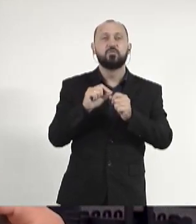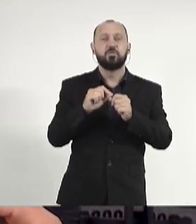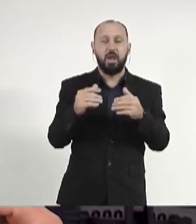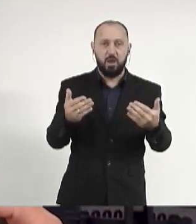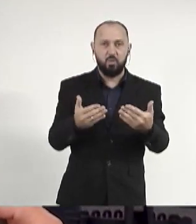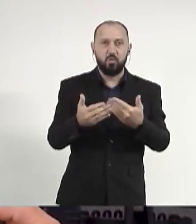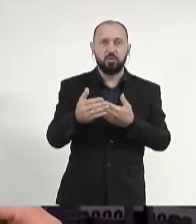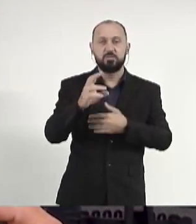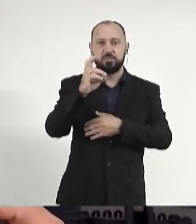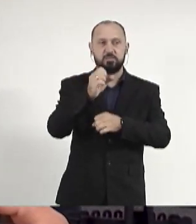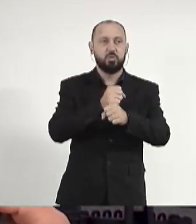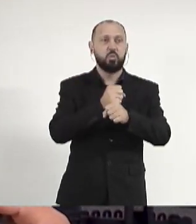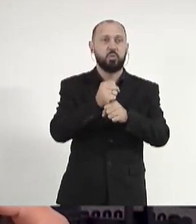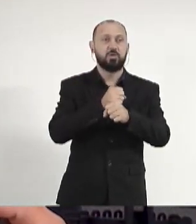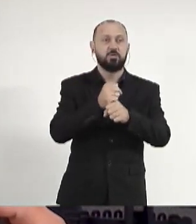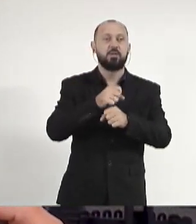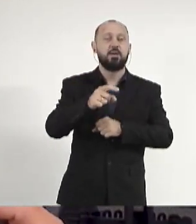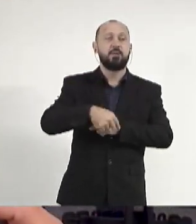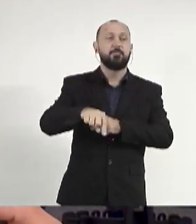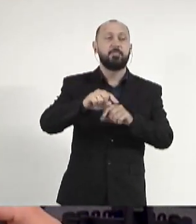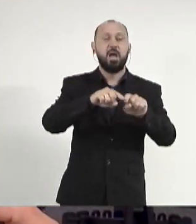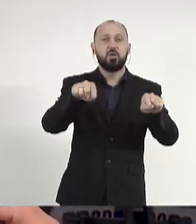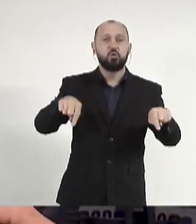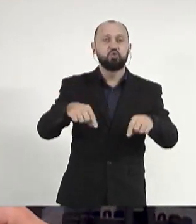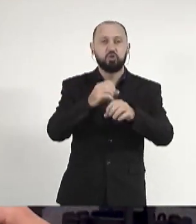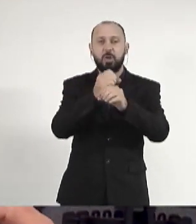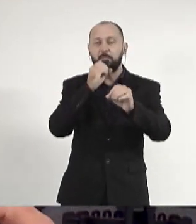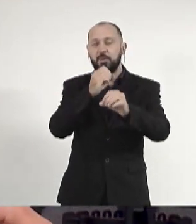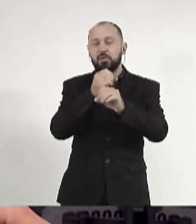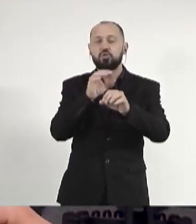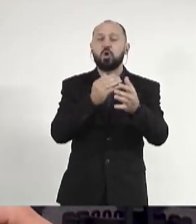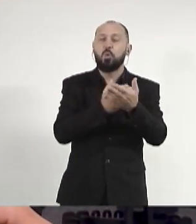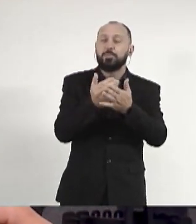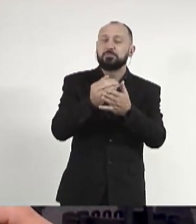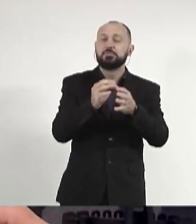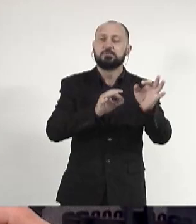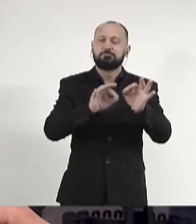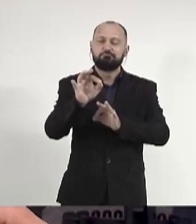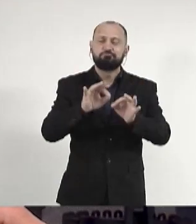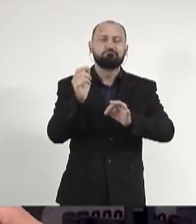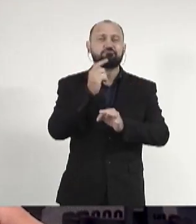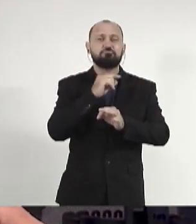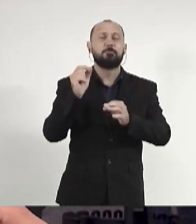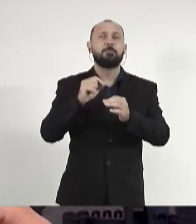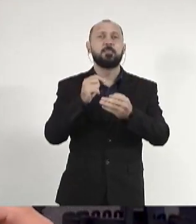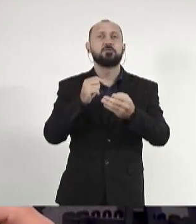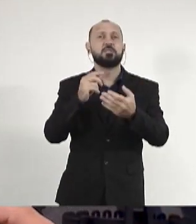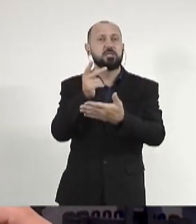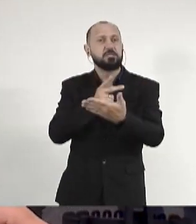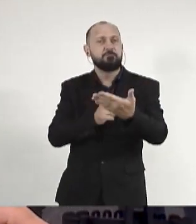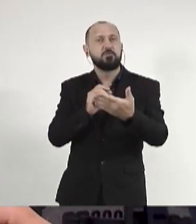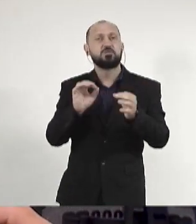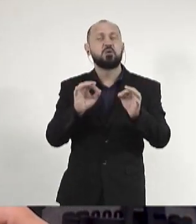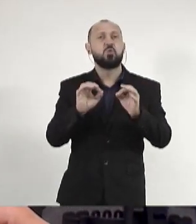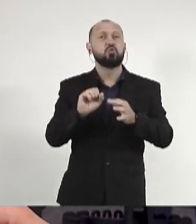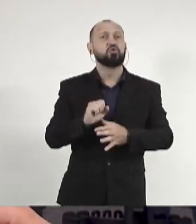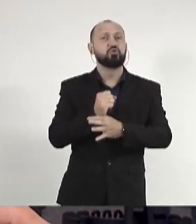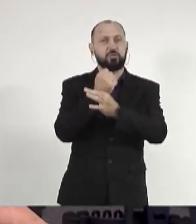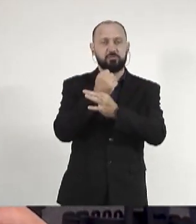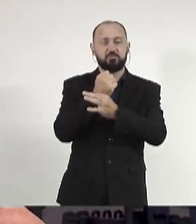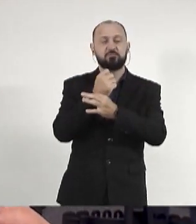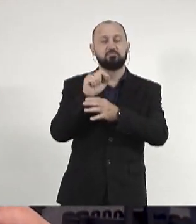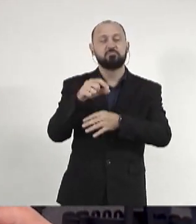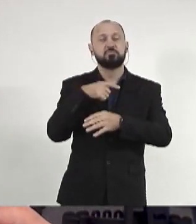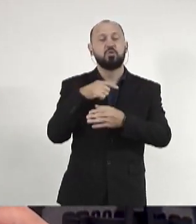prazo agora de 5 anos para que os laboratórios se organizem e tenham condições de emitir esses laudos com mais segurança. Então o projeto